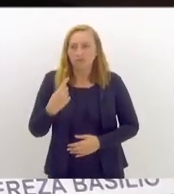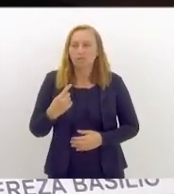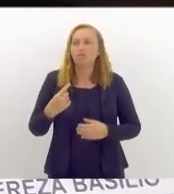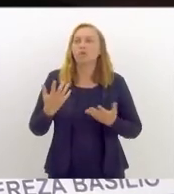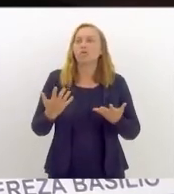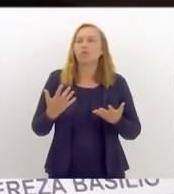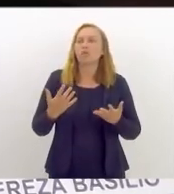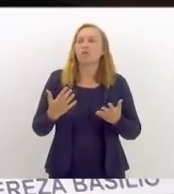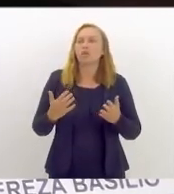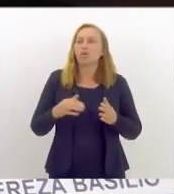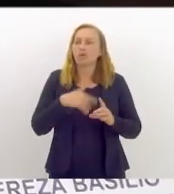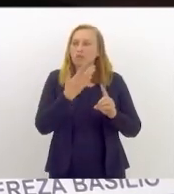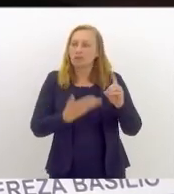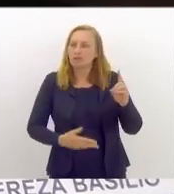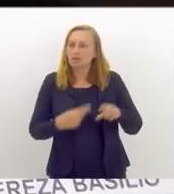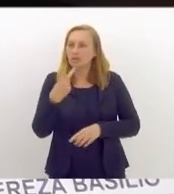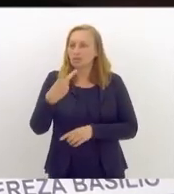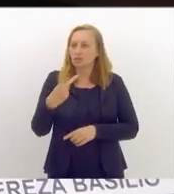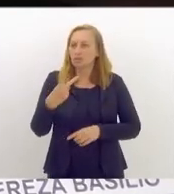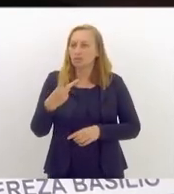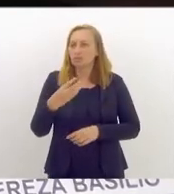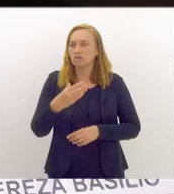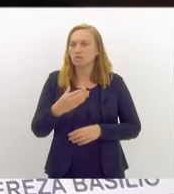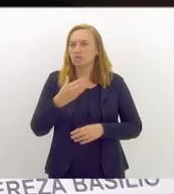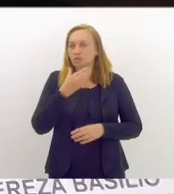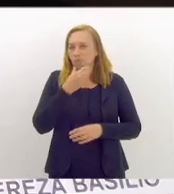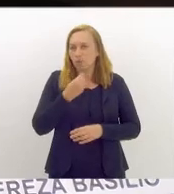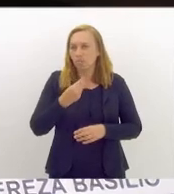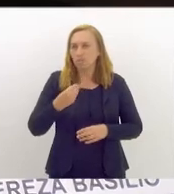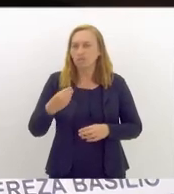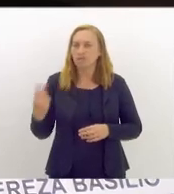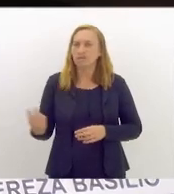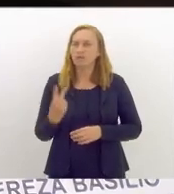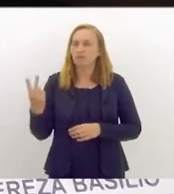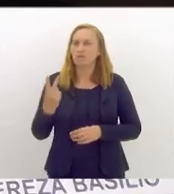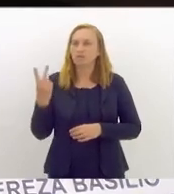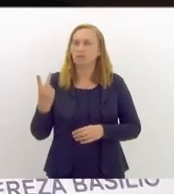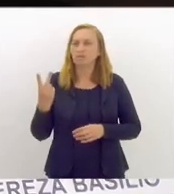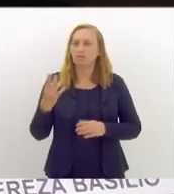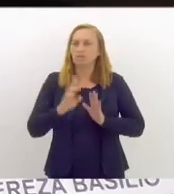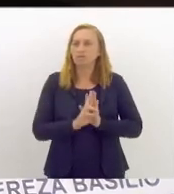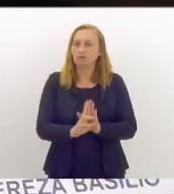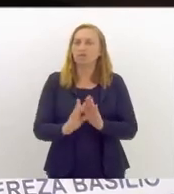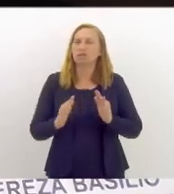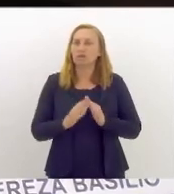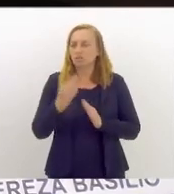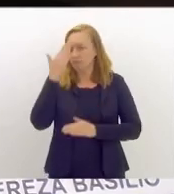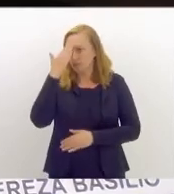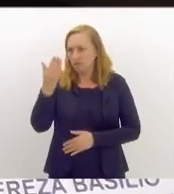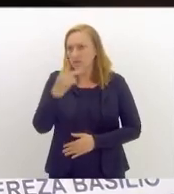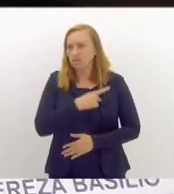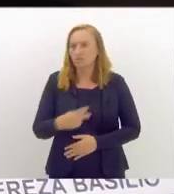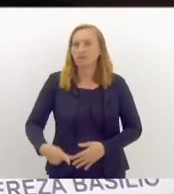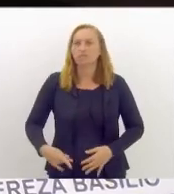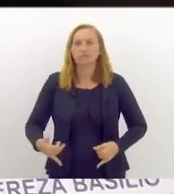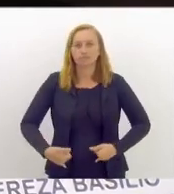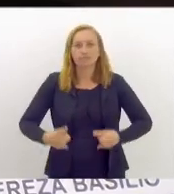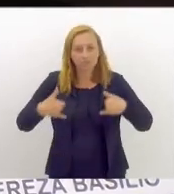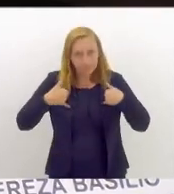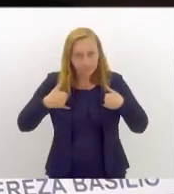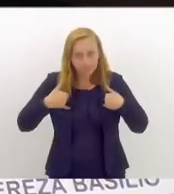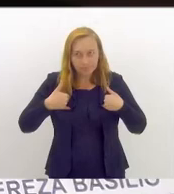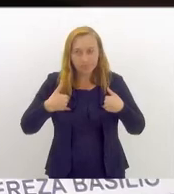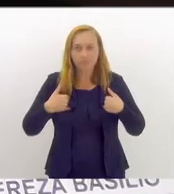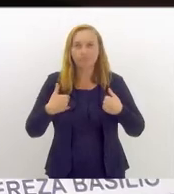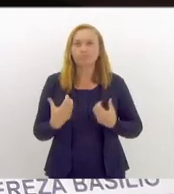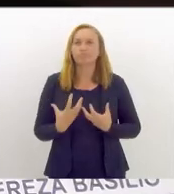homenageando esses dois grandes representantes da nossa casa muito obrigada Presidente É uma honra e